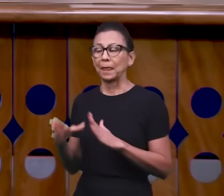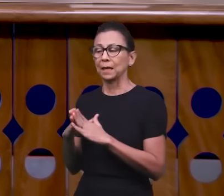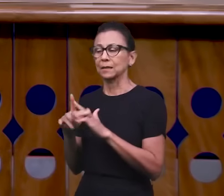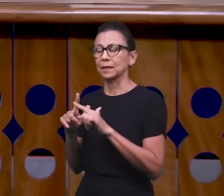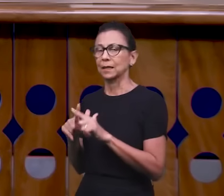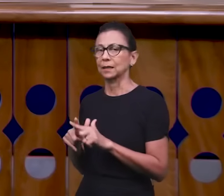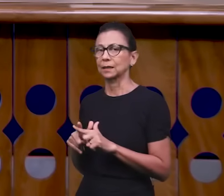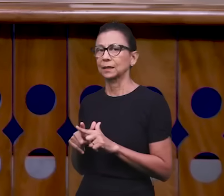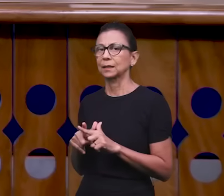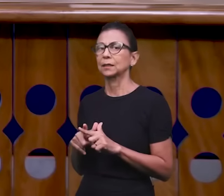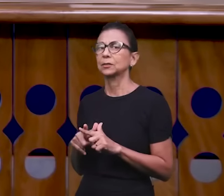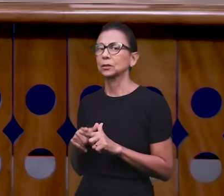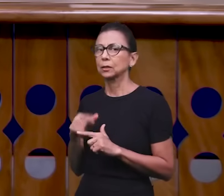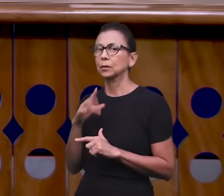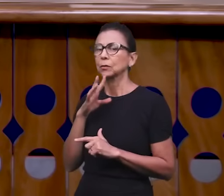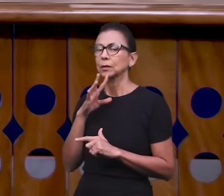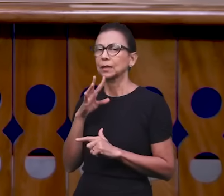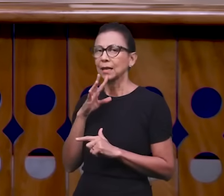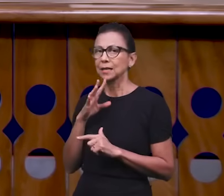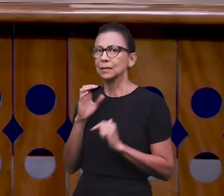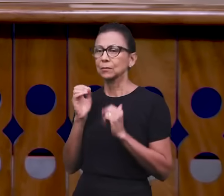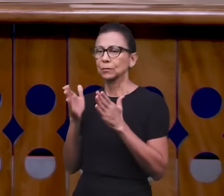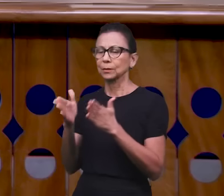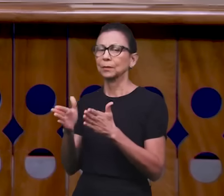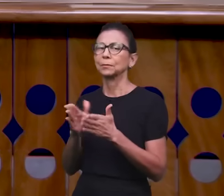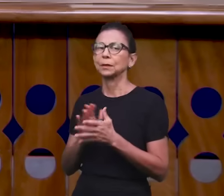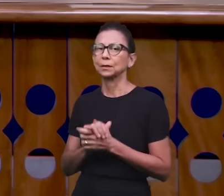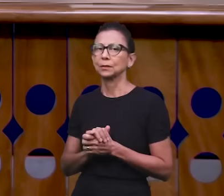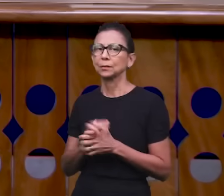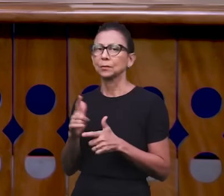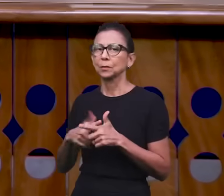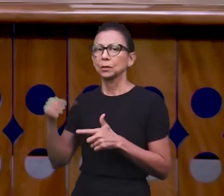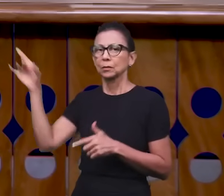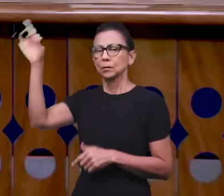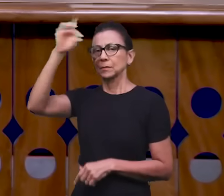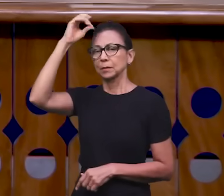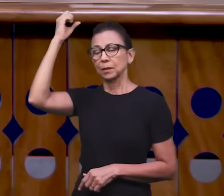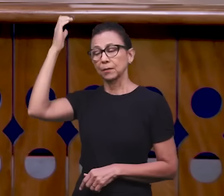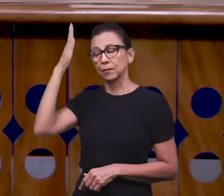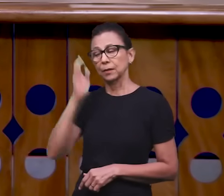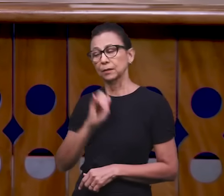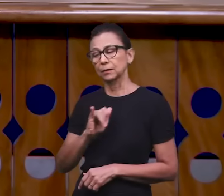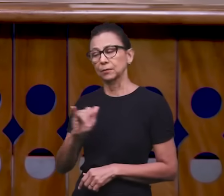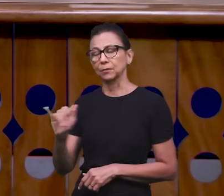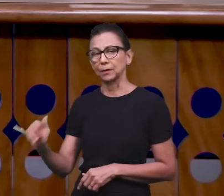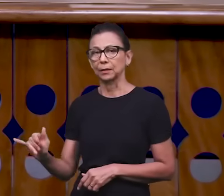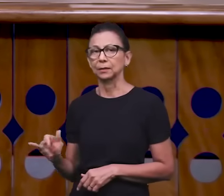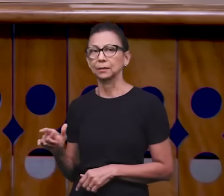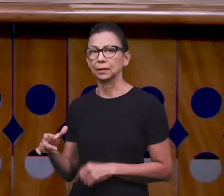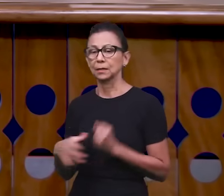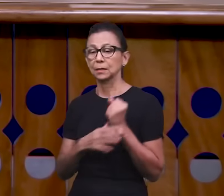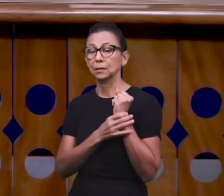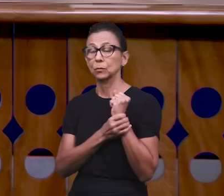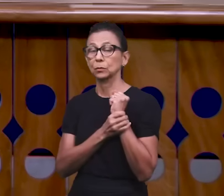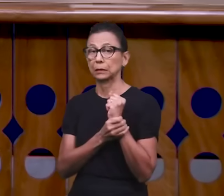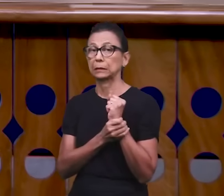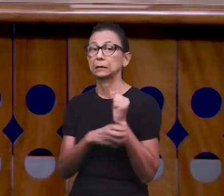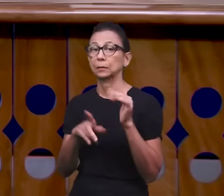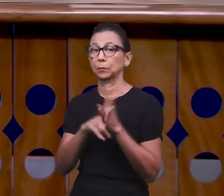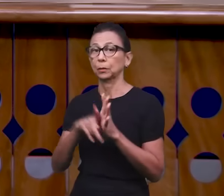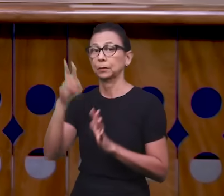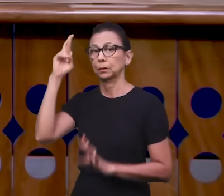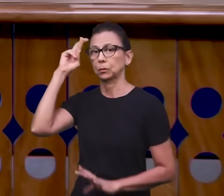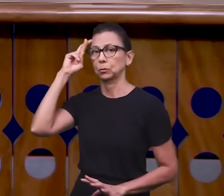contrário, ela vive debaixo das orientações do Espírito Santo. Uma igreja que vive no abrigo seguro do Senhor.